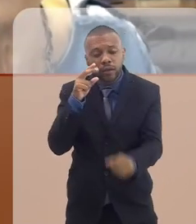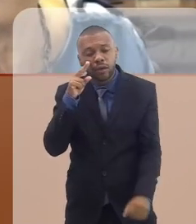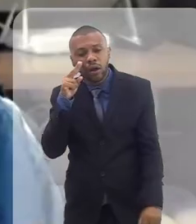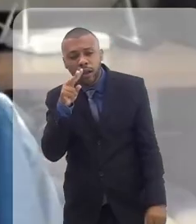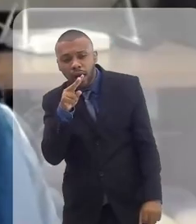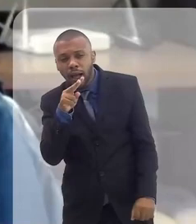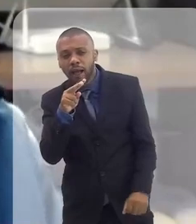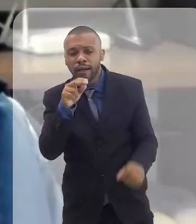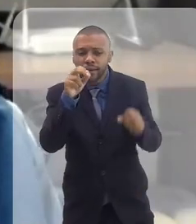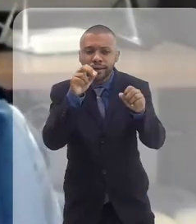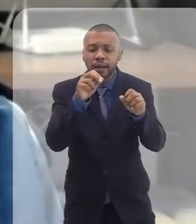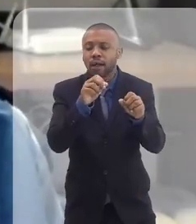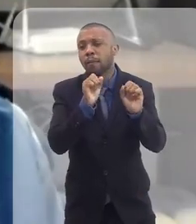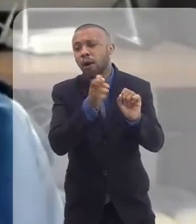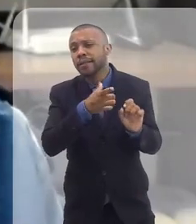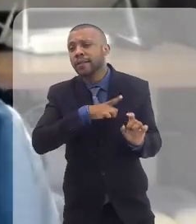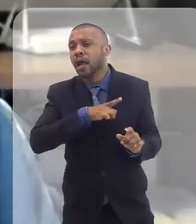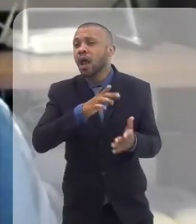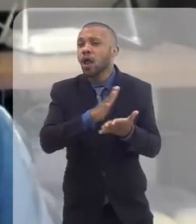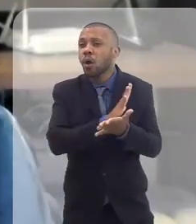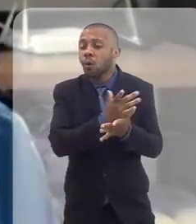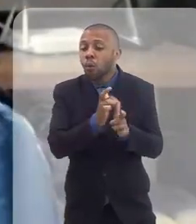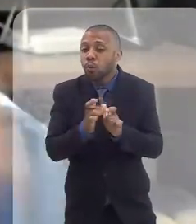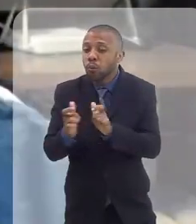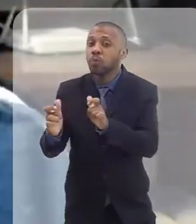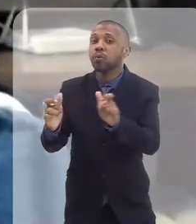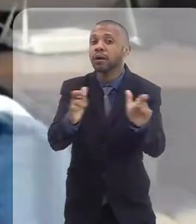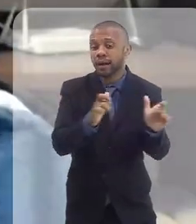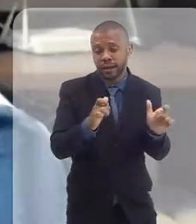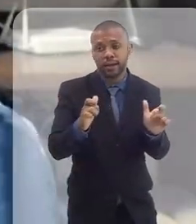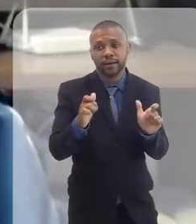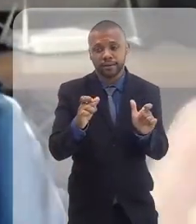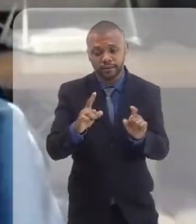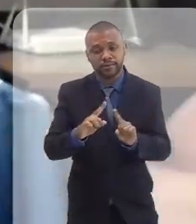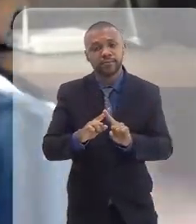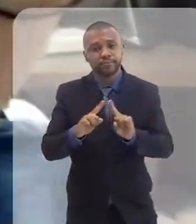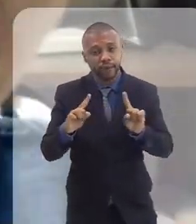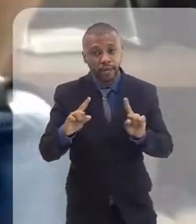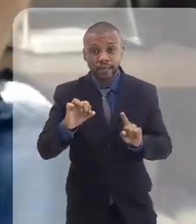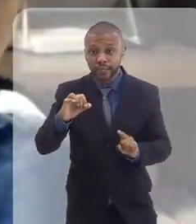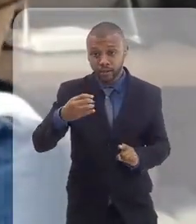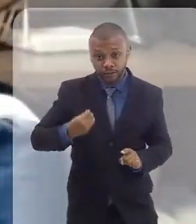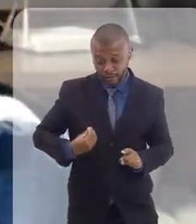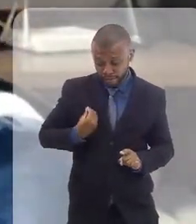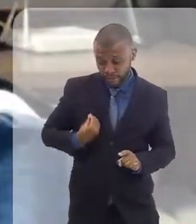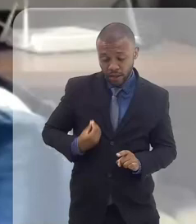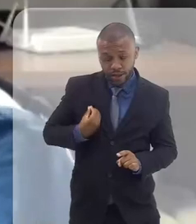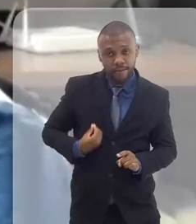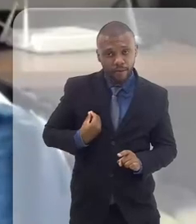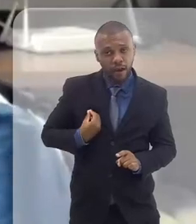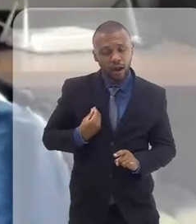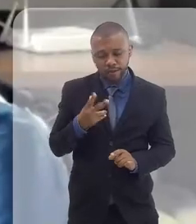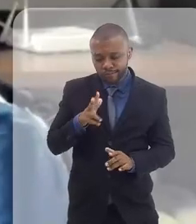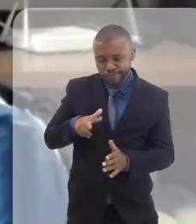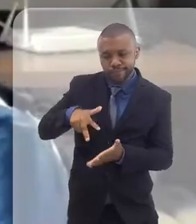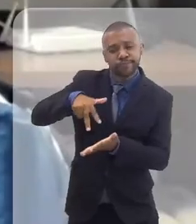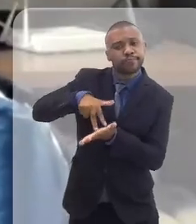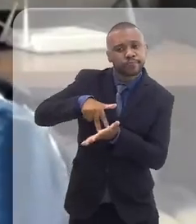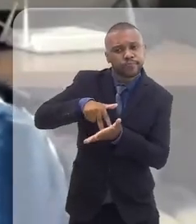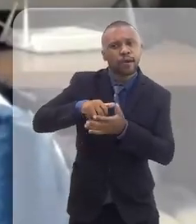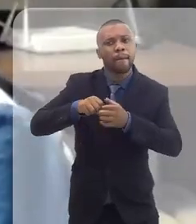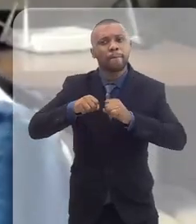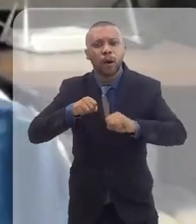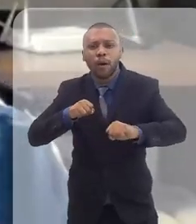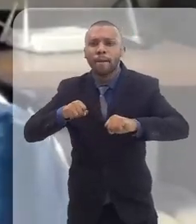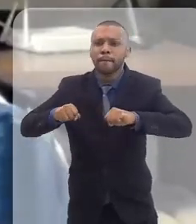pode olhar que ela deve estar em algum canto no além, Porque enquanto eu estiver viva,